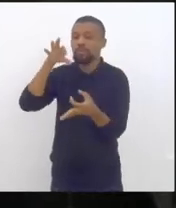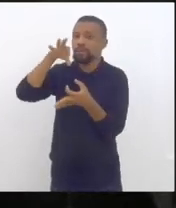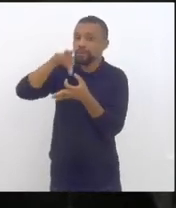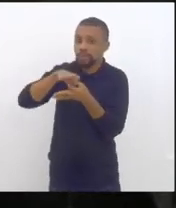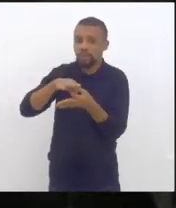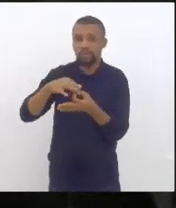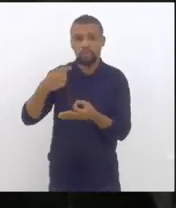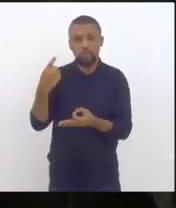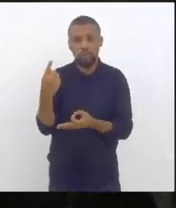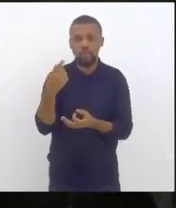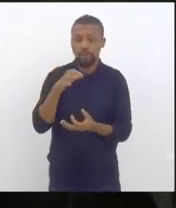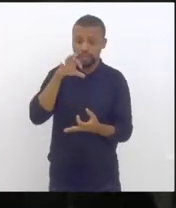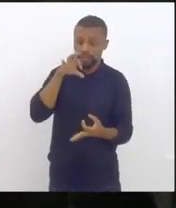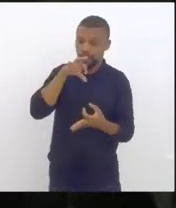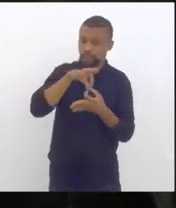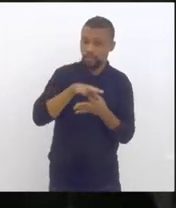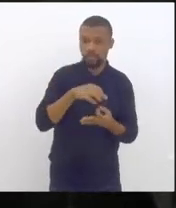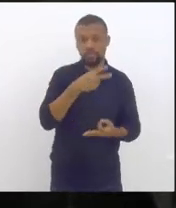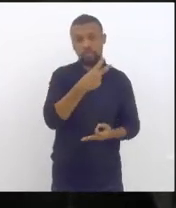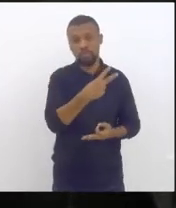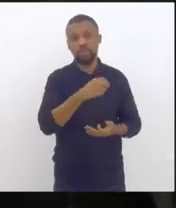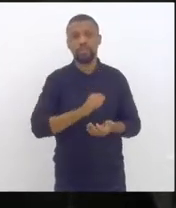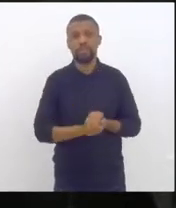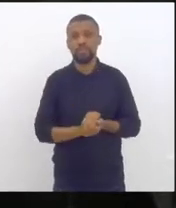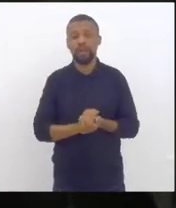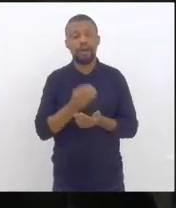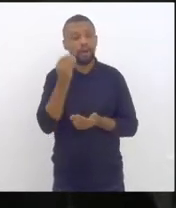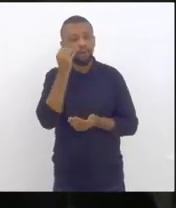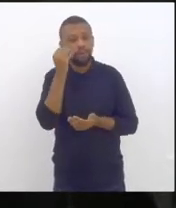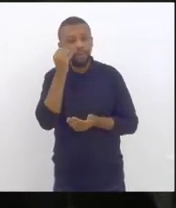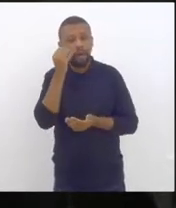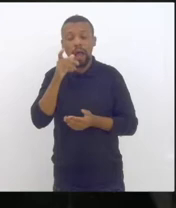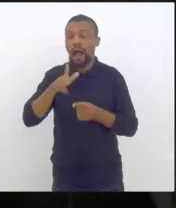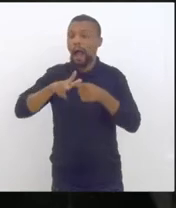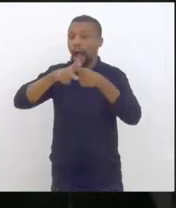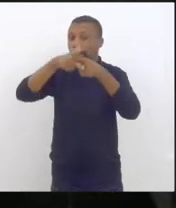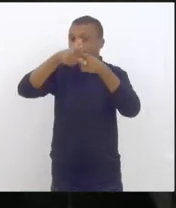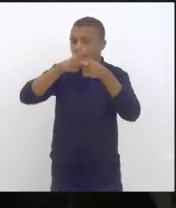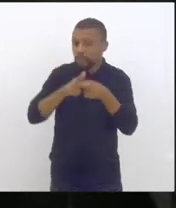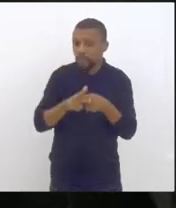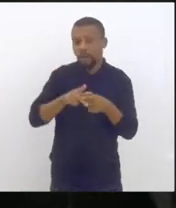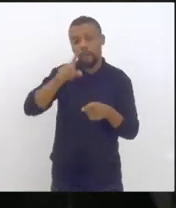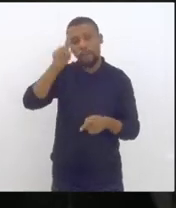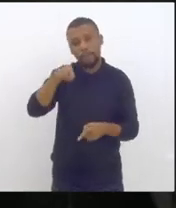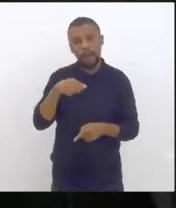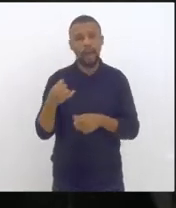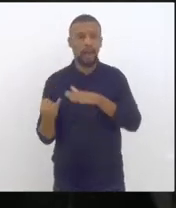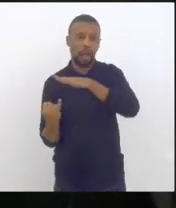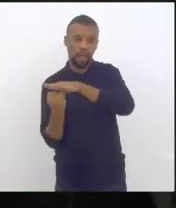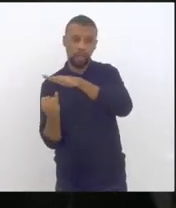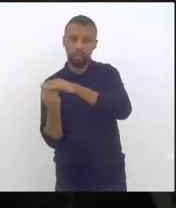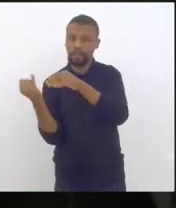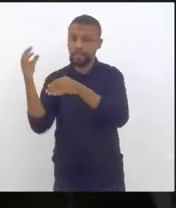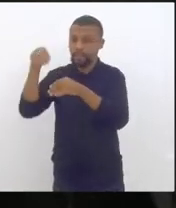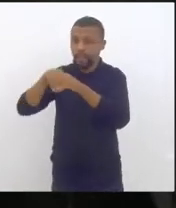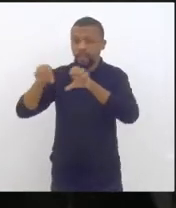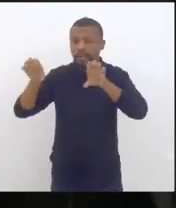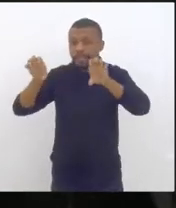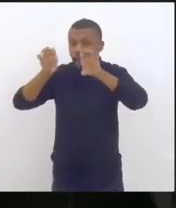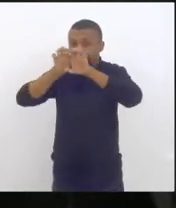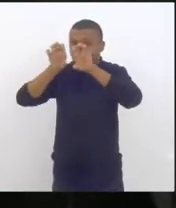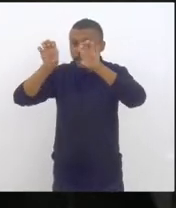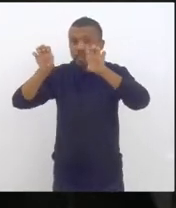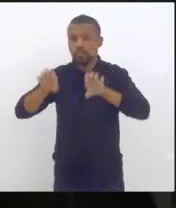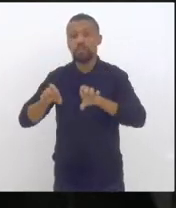1 e 2 pressupõe a manutenção/instituição em suas administrações em suas estruturas